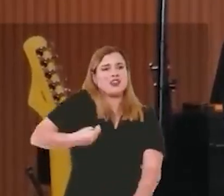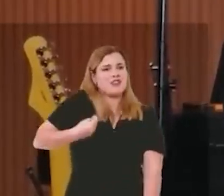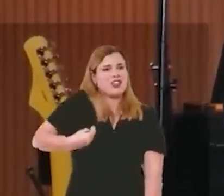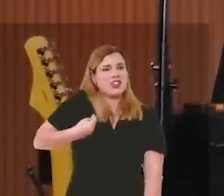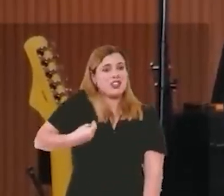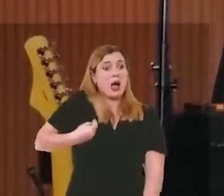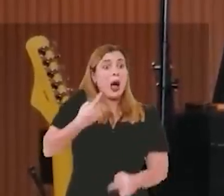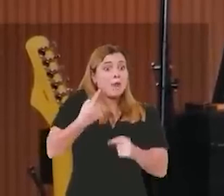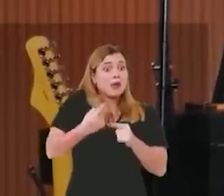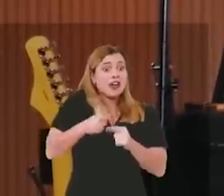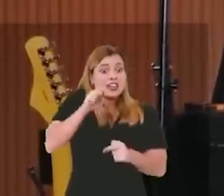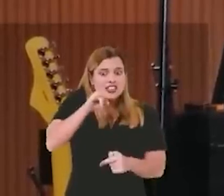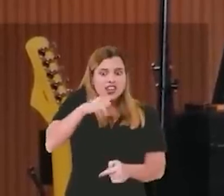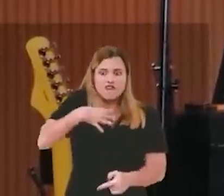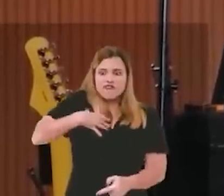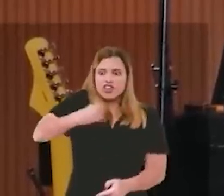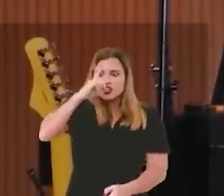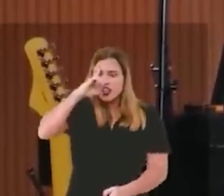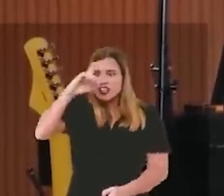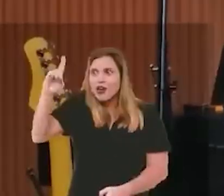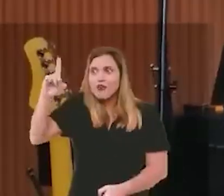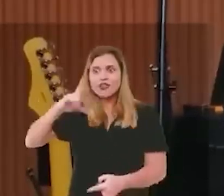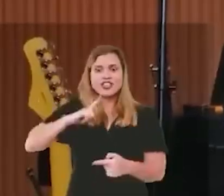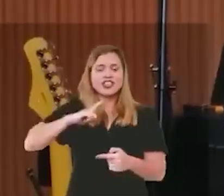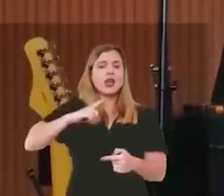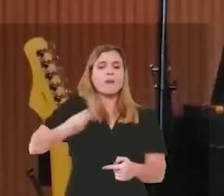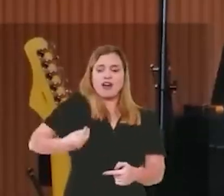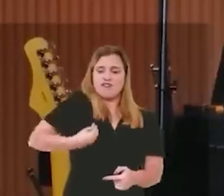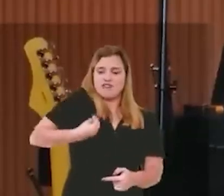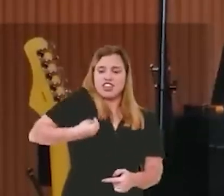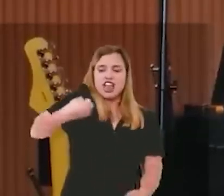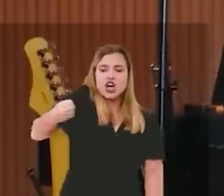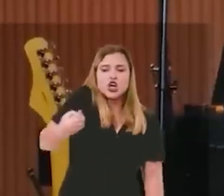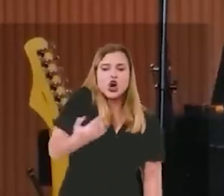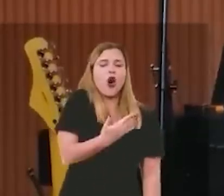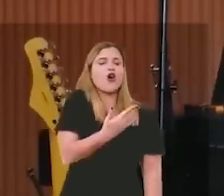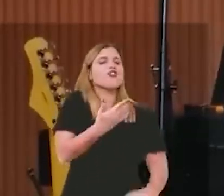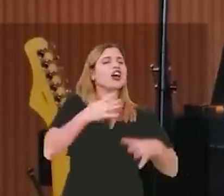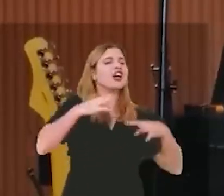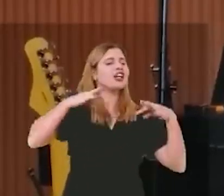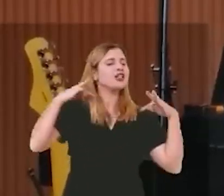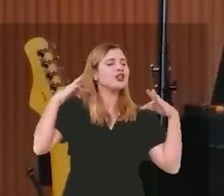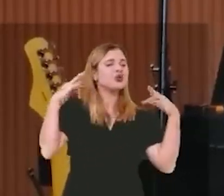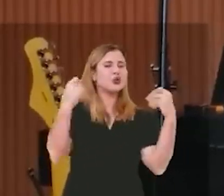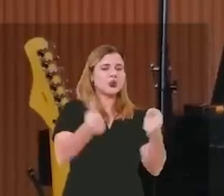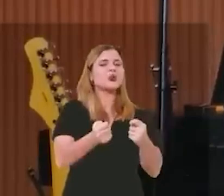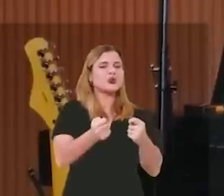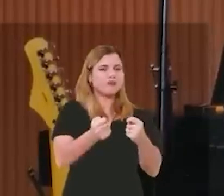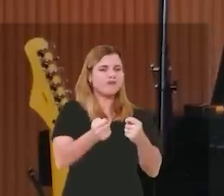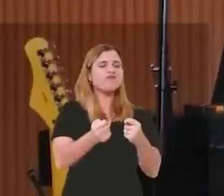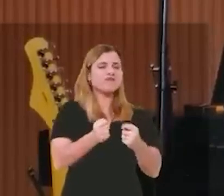vida, uma nova família, uma nova pátria, uma nova herança. Significa ser nova criatura.